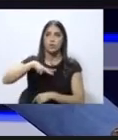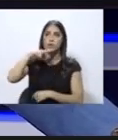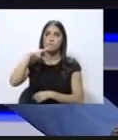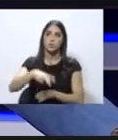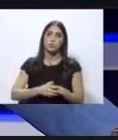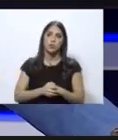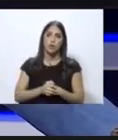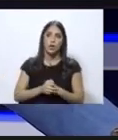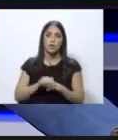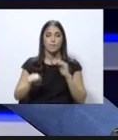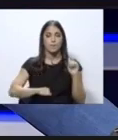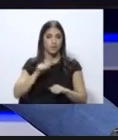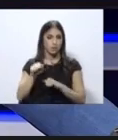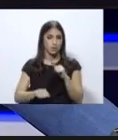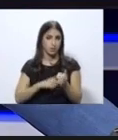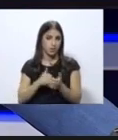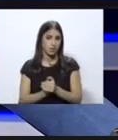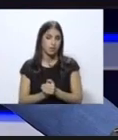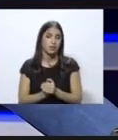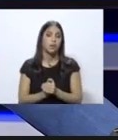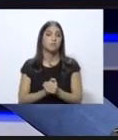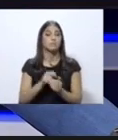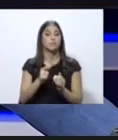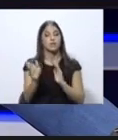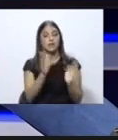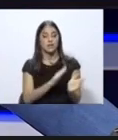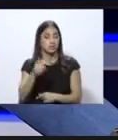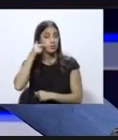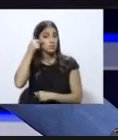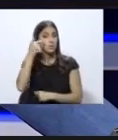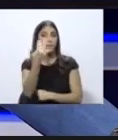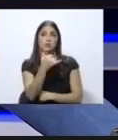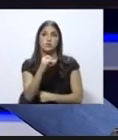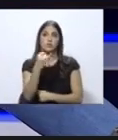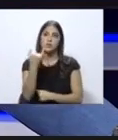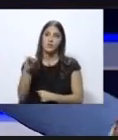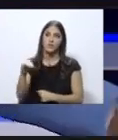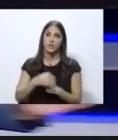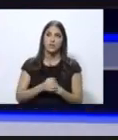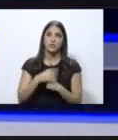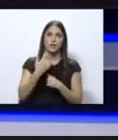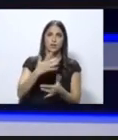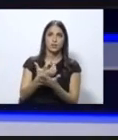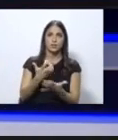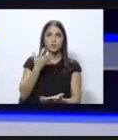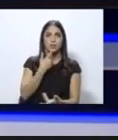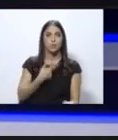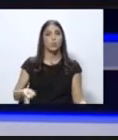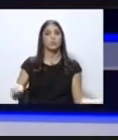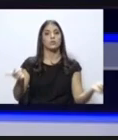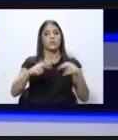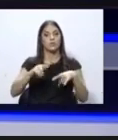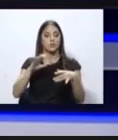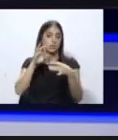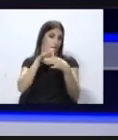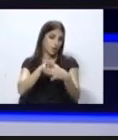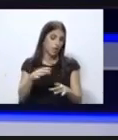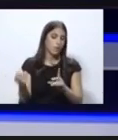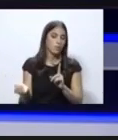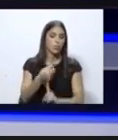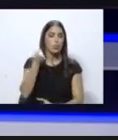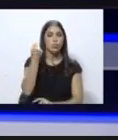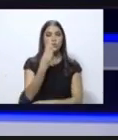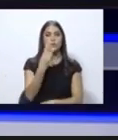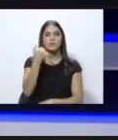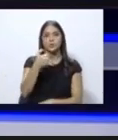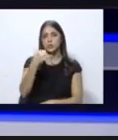em Bicicleta, edição especial de 2020, que foi mais uma vez conquistada pela